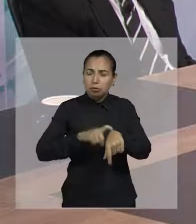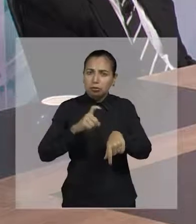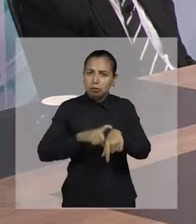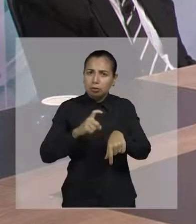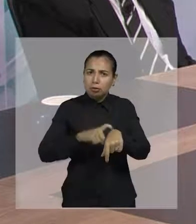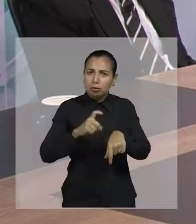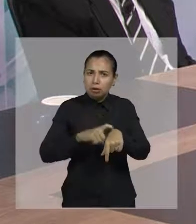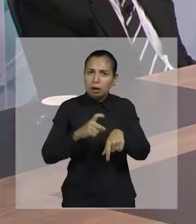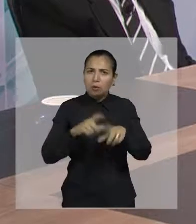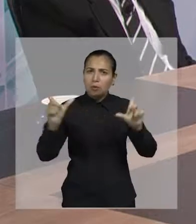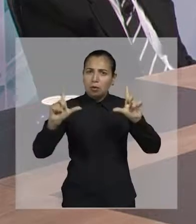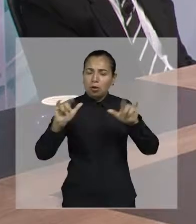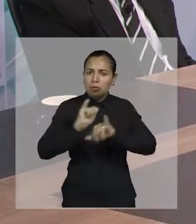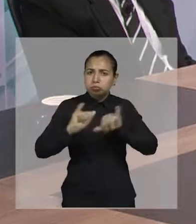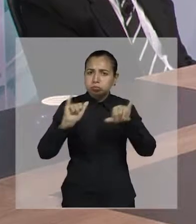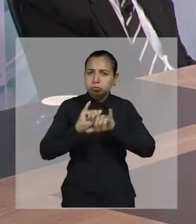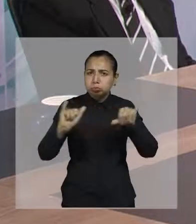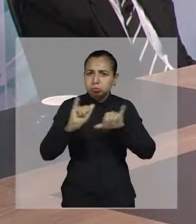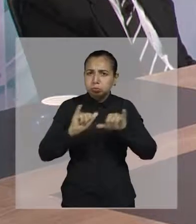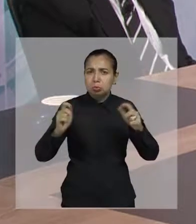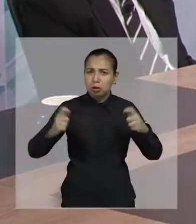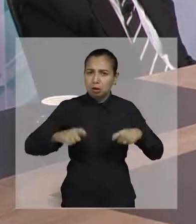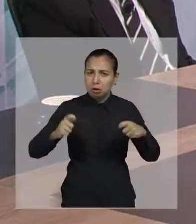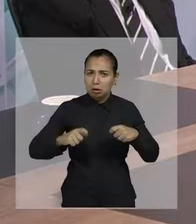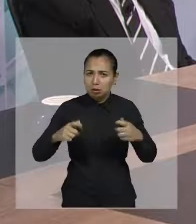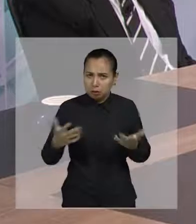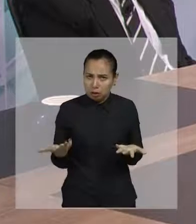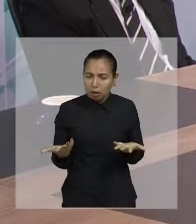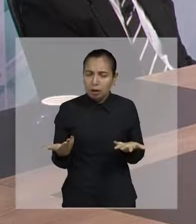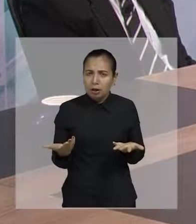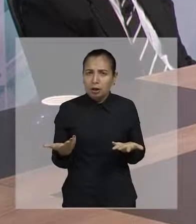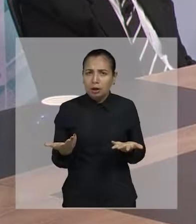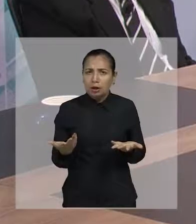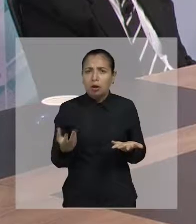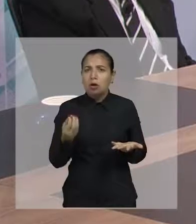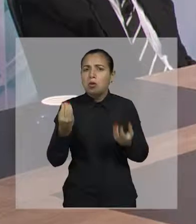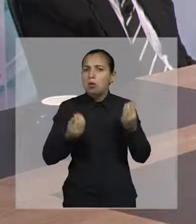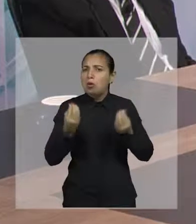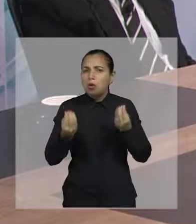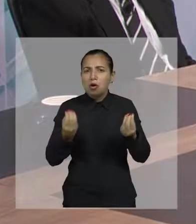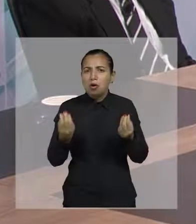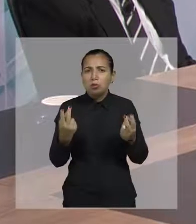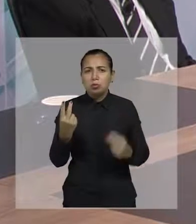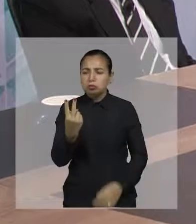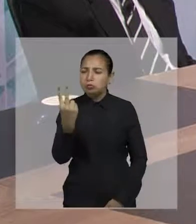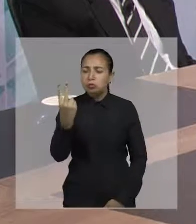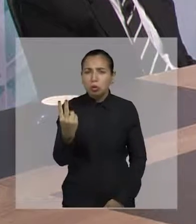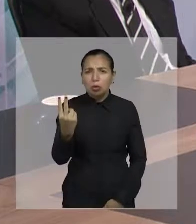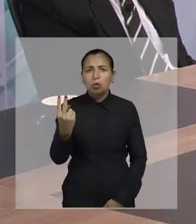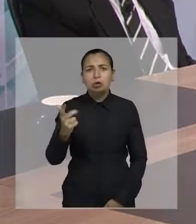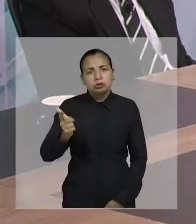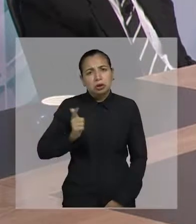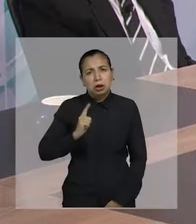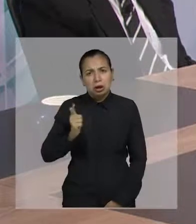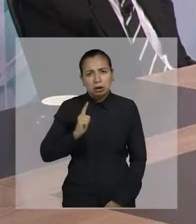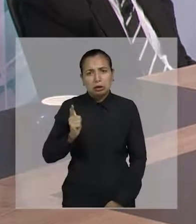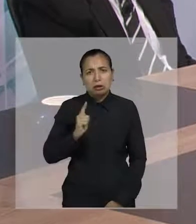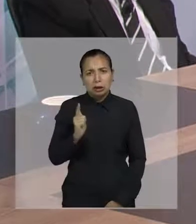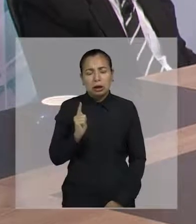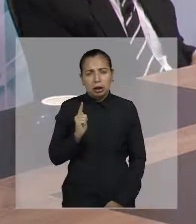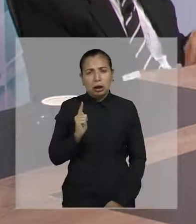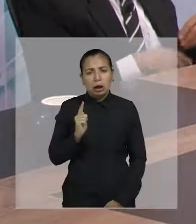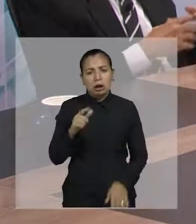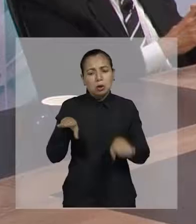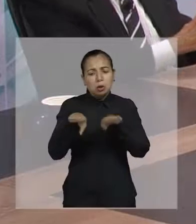o dobro do que o do segundo colocado, estariam, portanto, esses dois, teoricamente, em pé